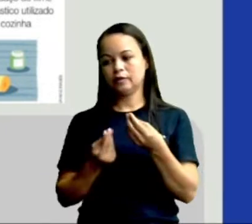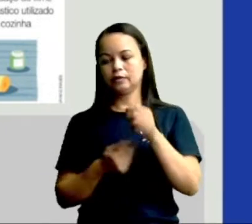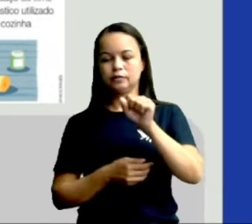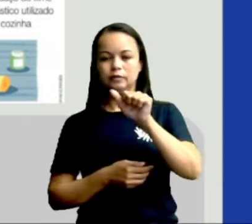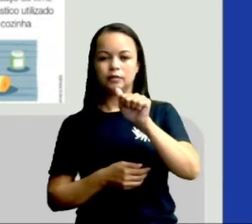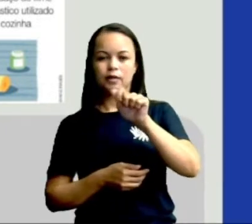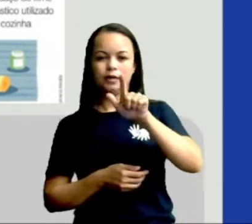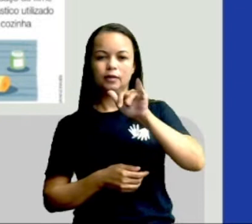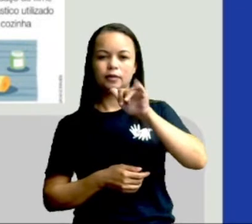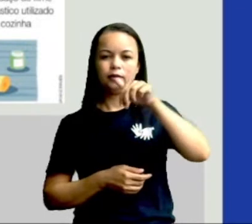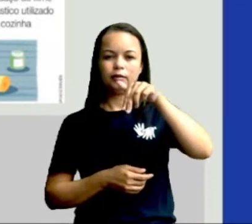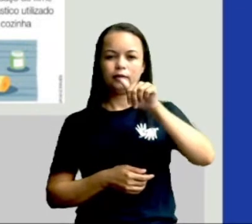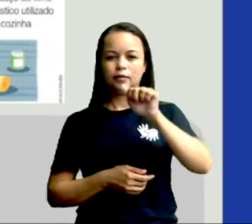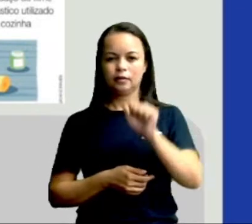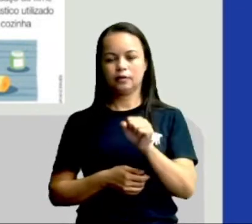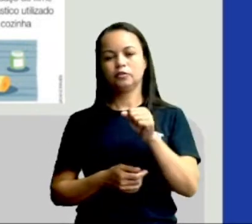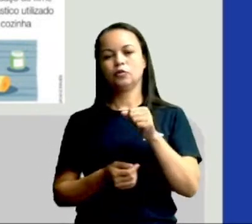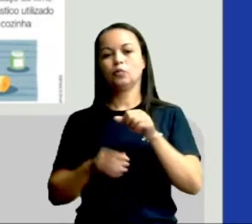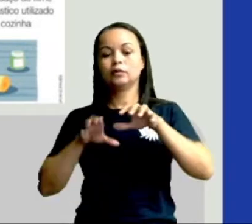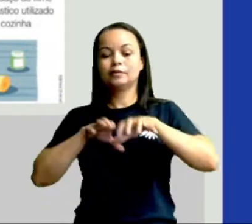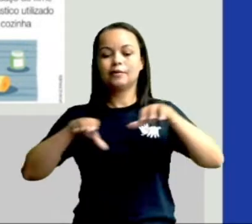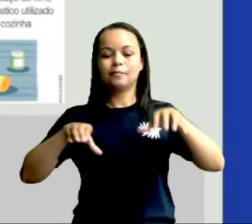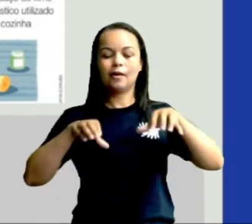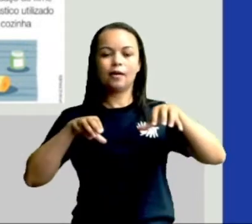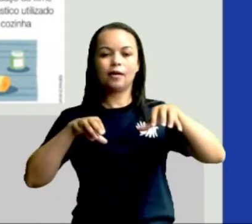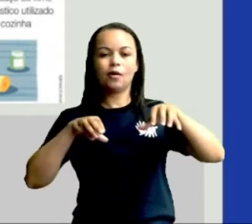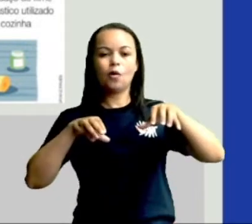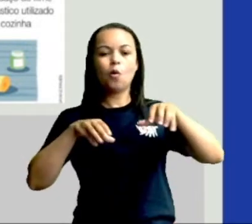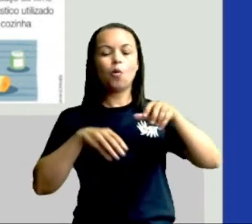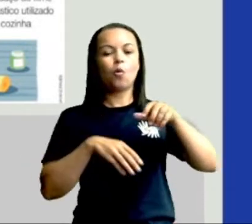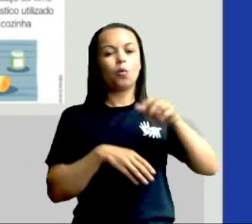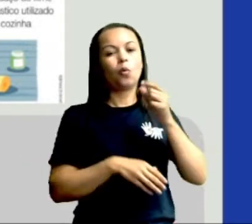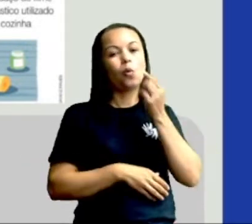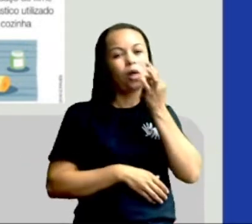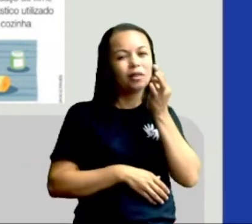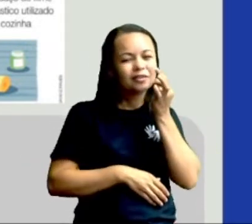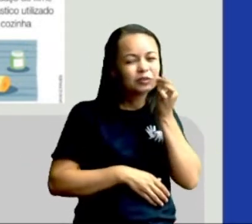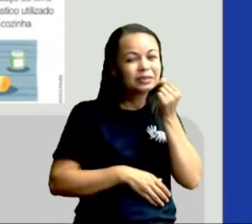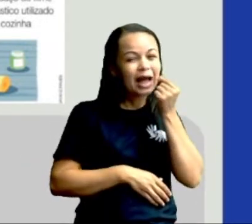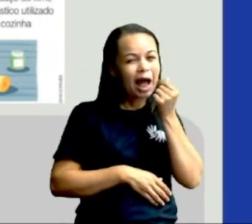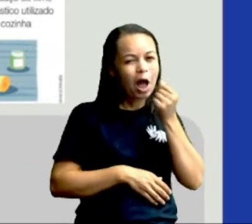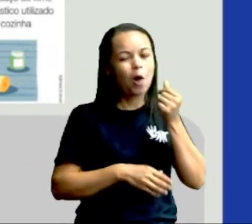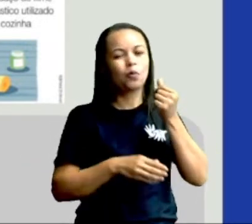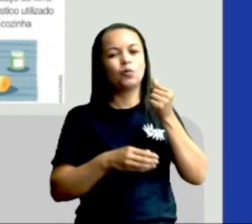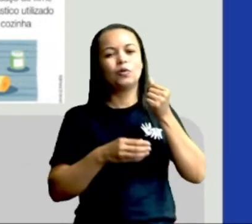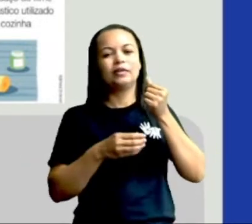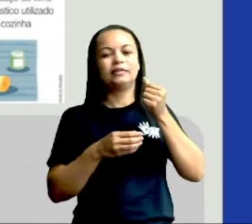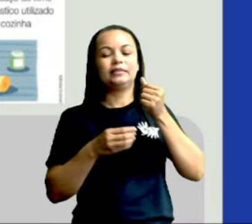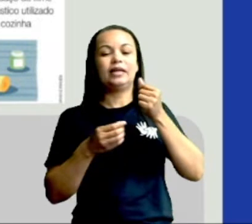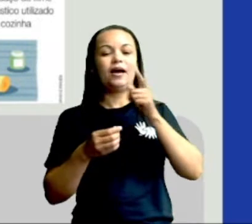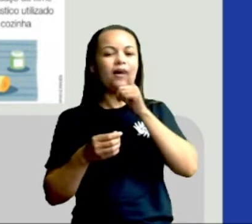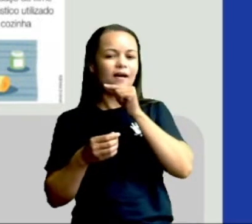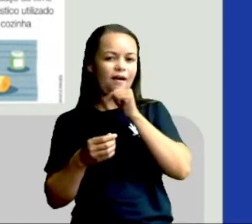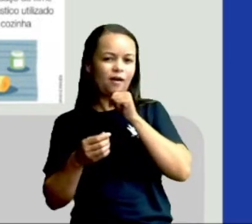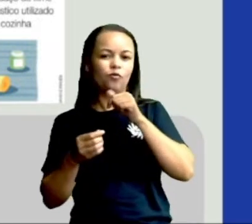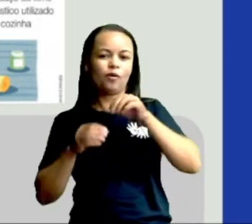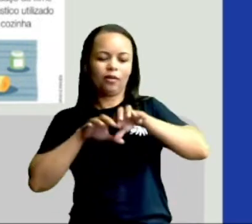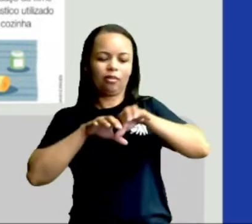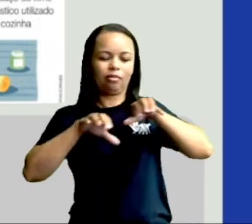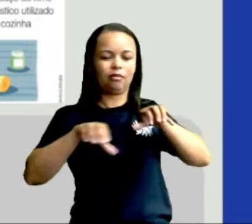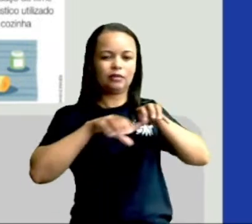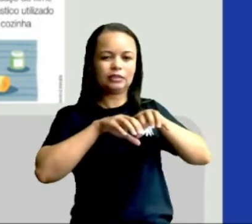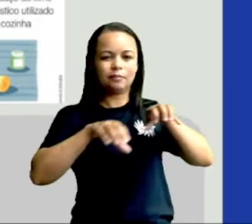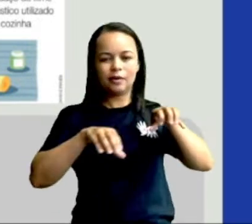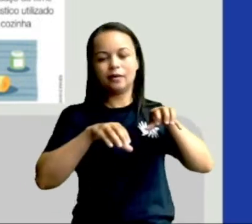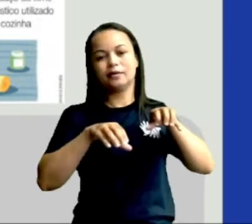salinas, né, onde separa o sal da água, né, da água salgada, né, o mar onde tem mais